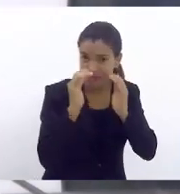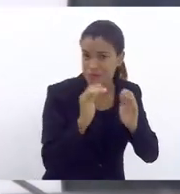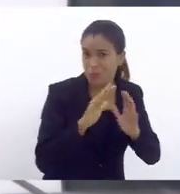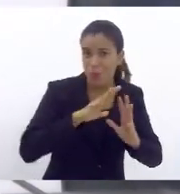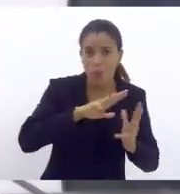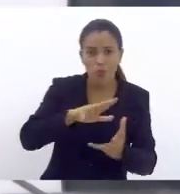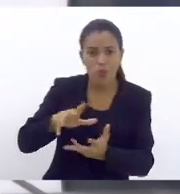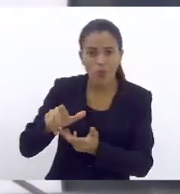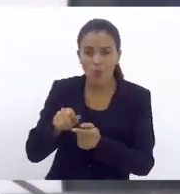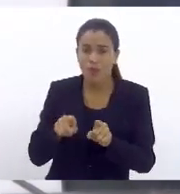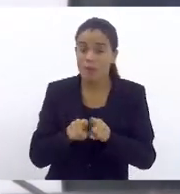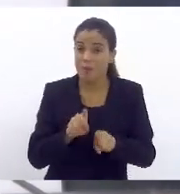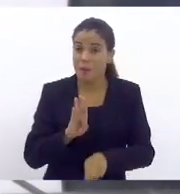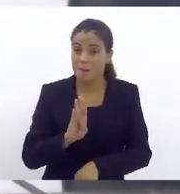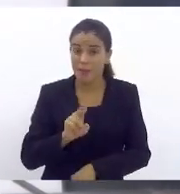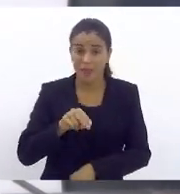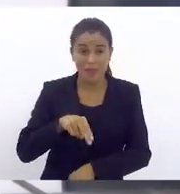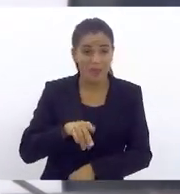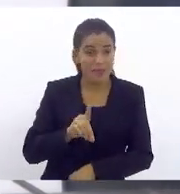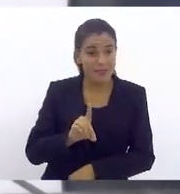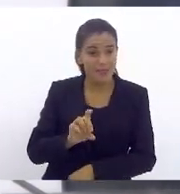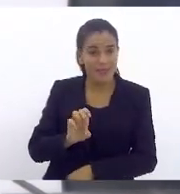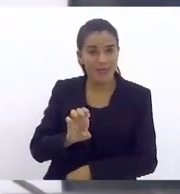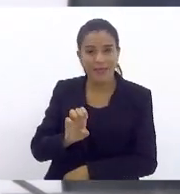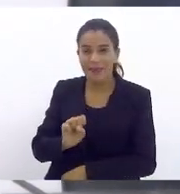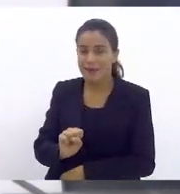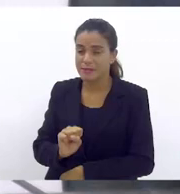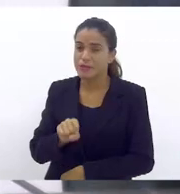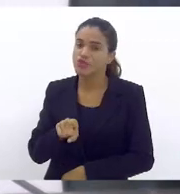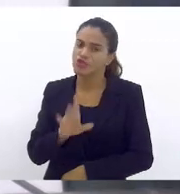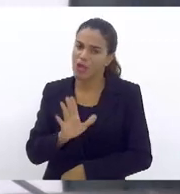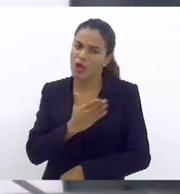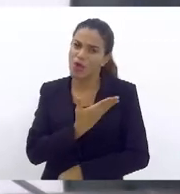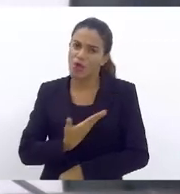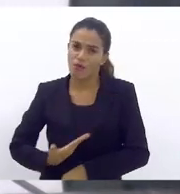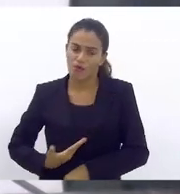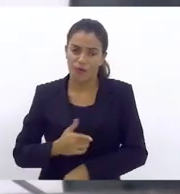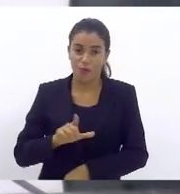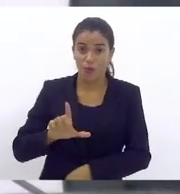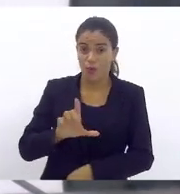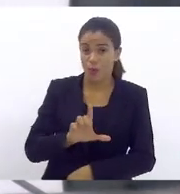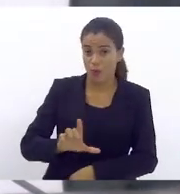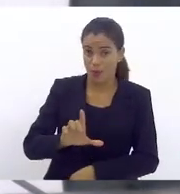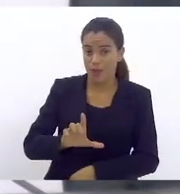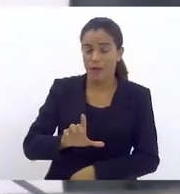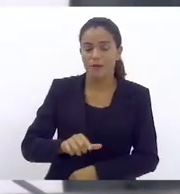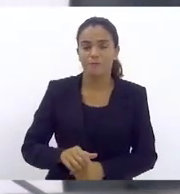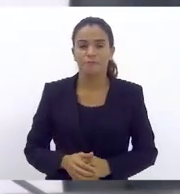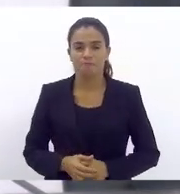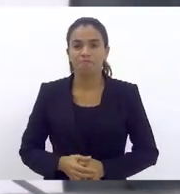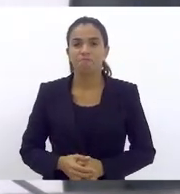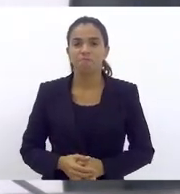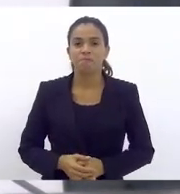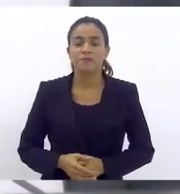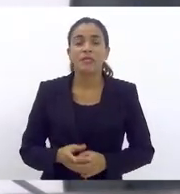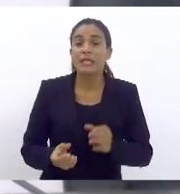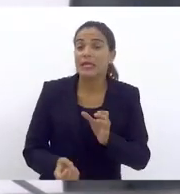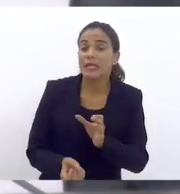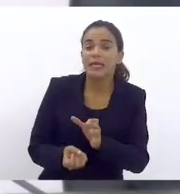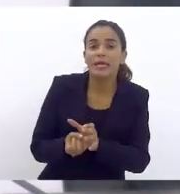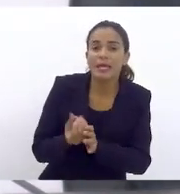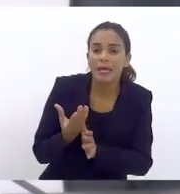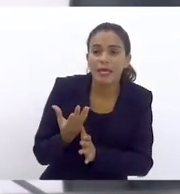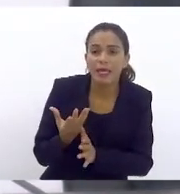o BNDS em 2004 aí já no governo do presidente Lula cria